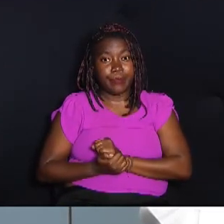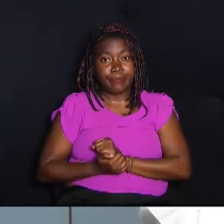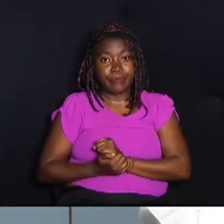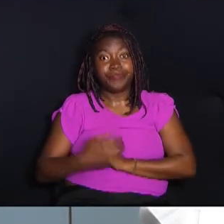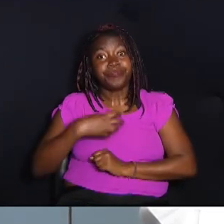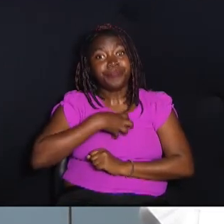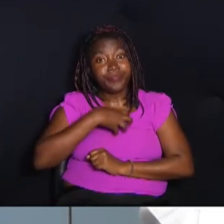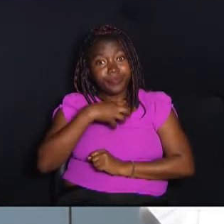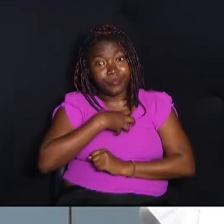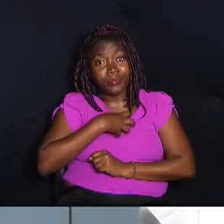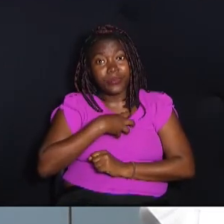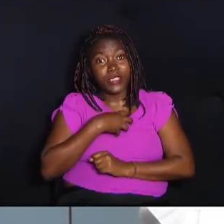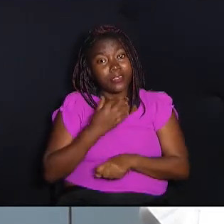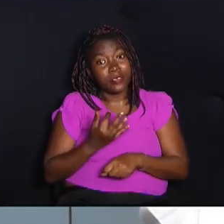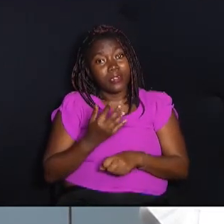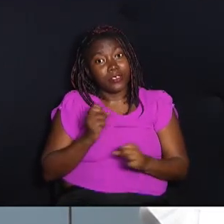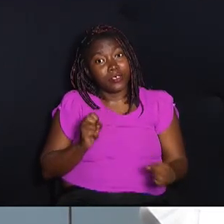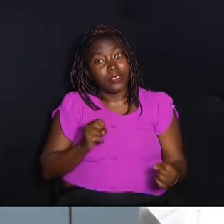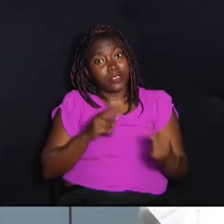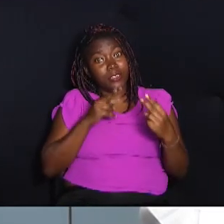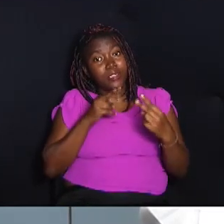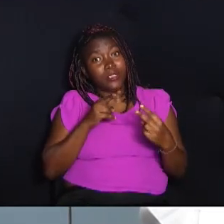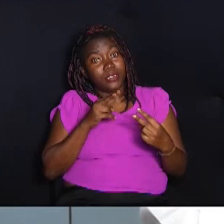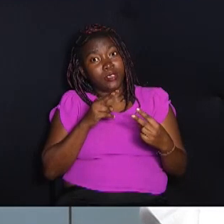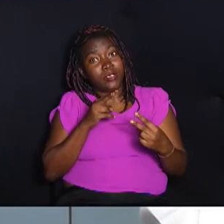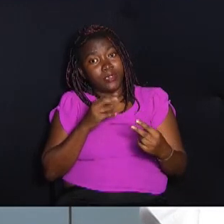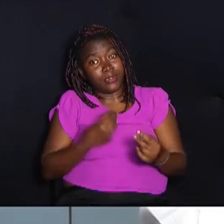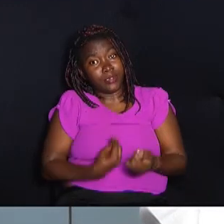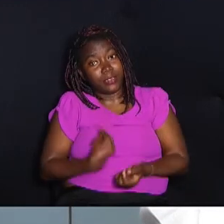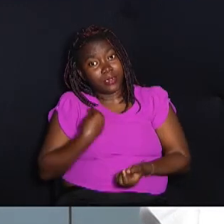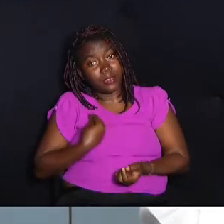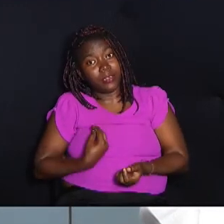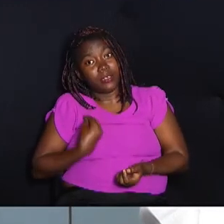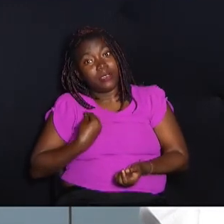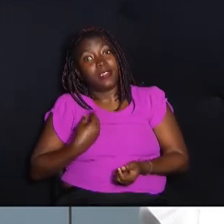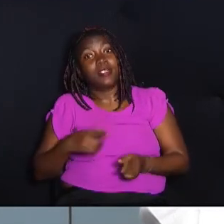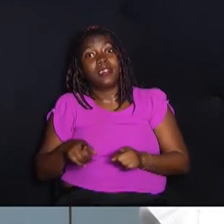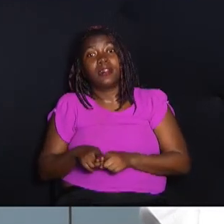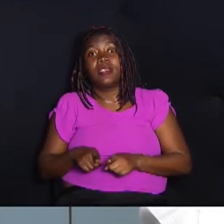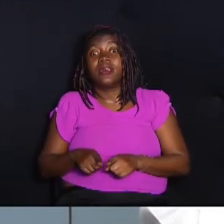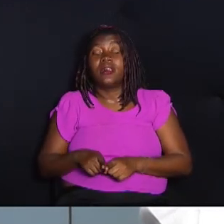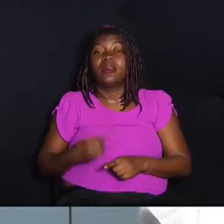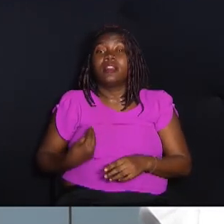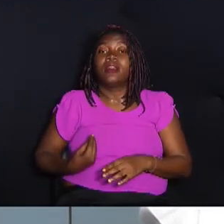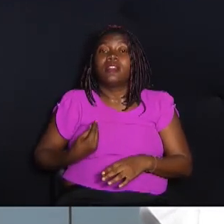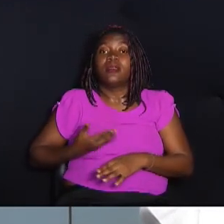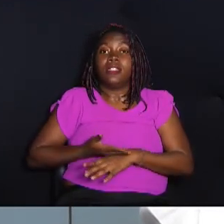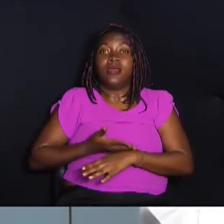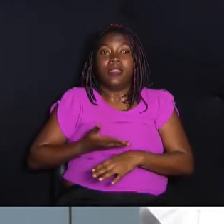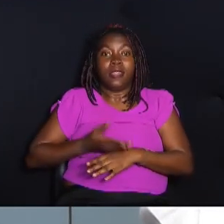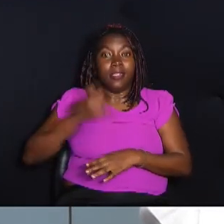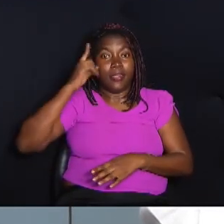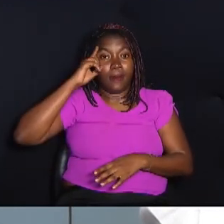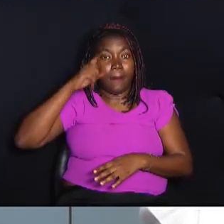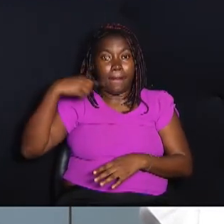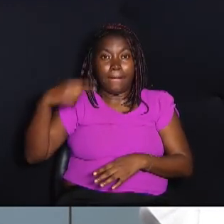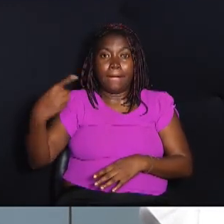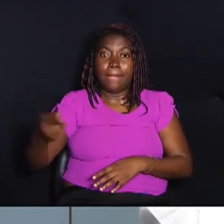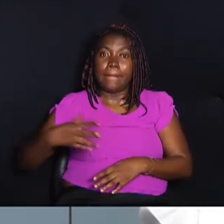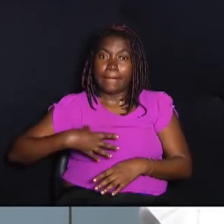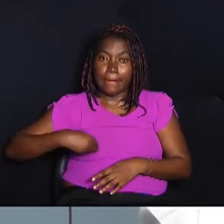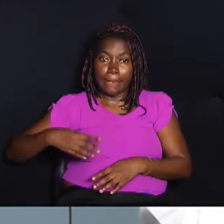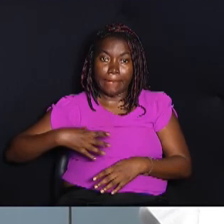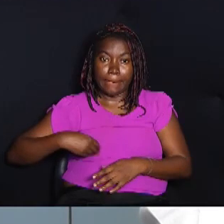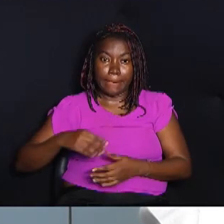forma de encarar a vida e também de participar aí do dia a dia dos seus filhos